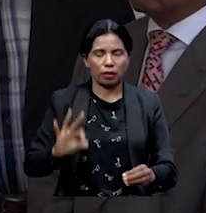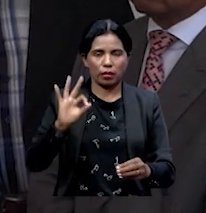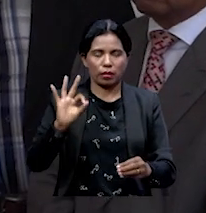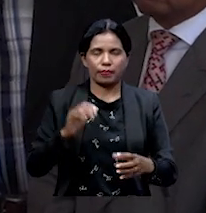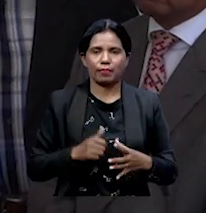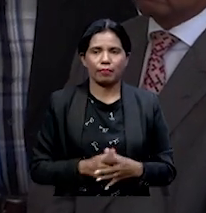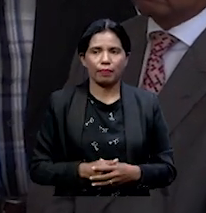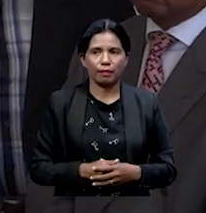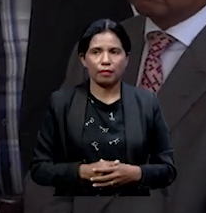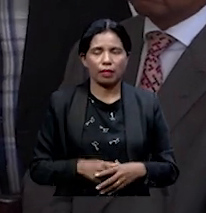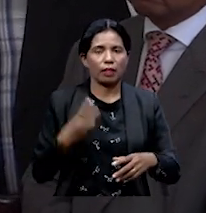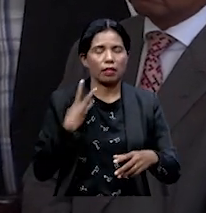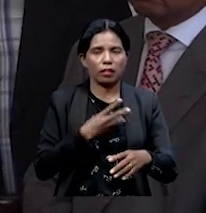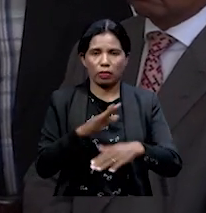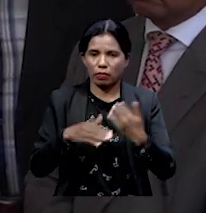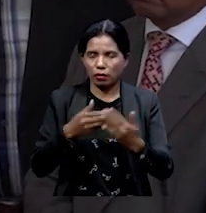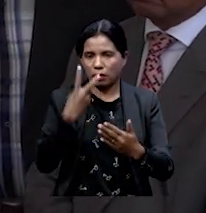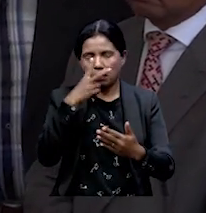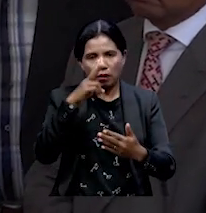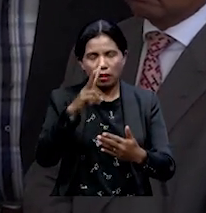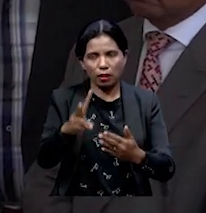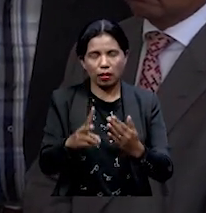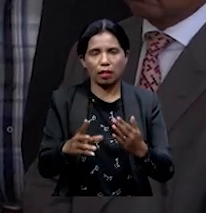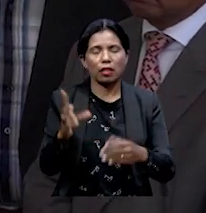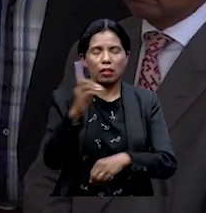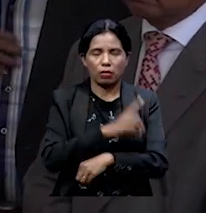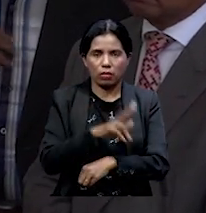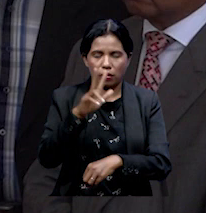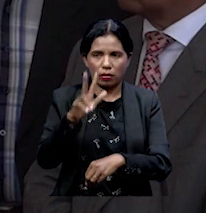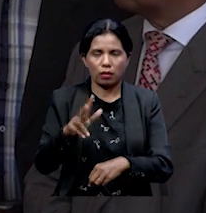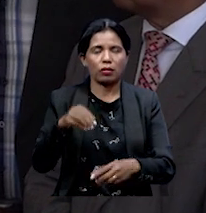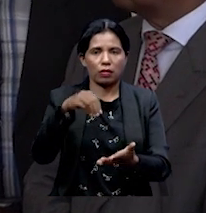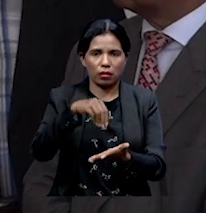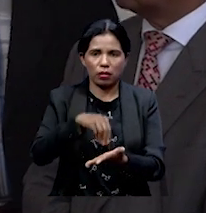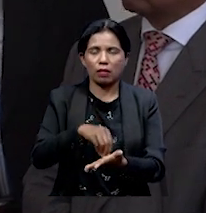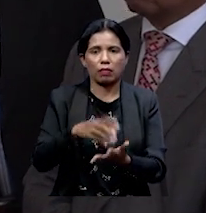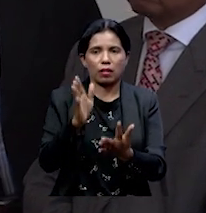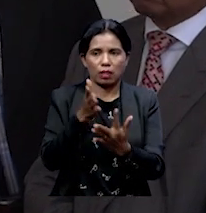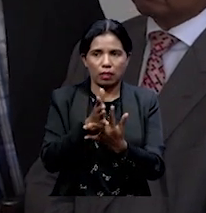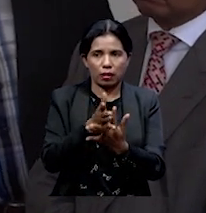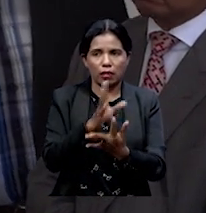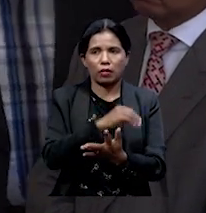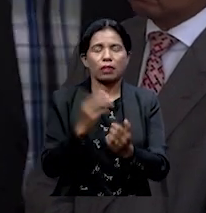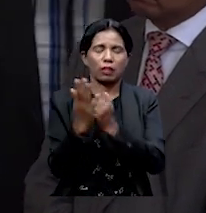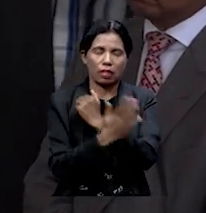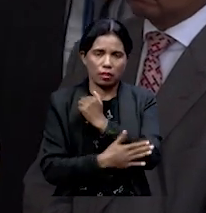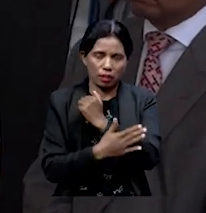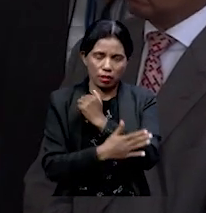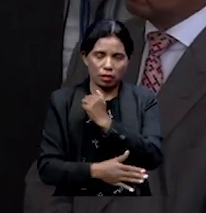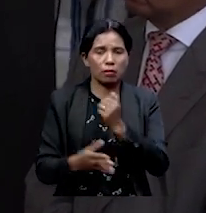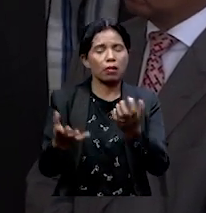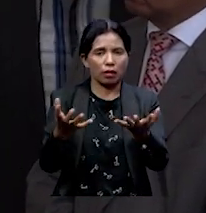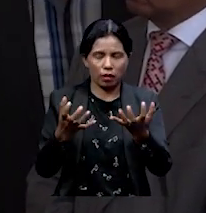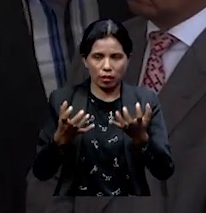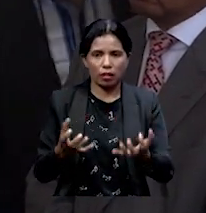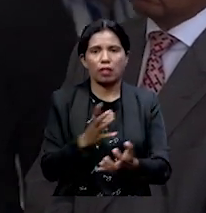humana, que tivemos há dois, três dias, a criação deste centro. Este país tem muito interesse e